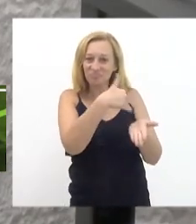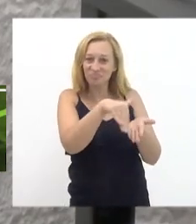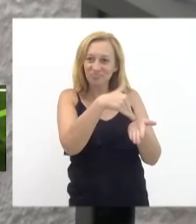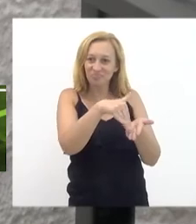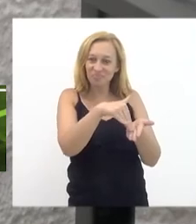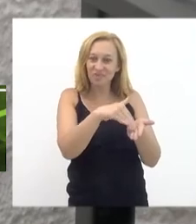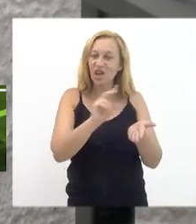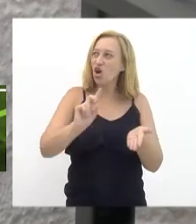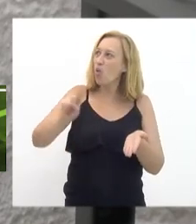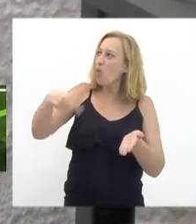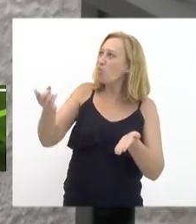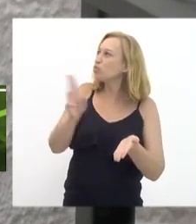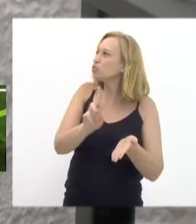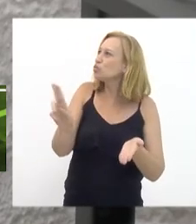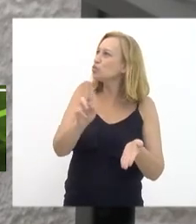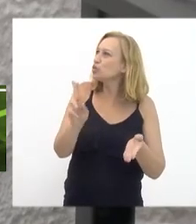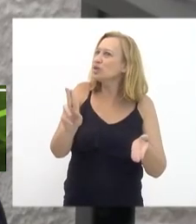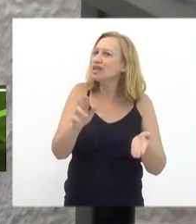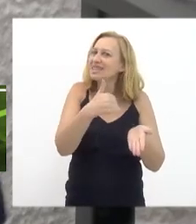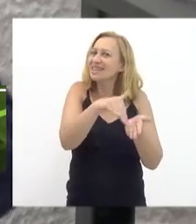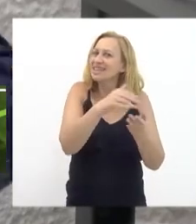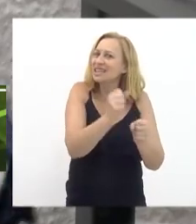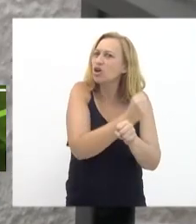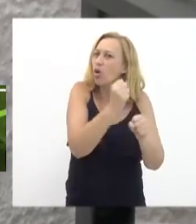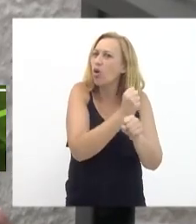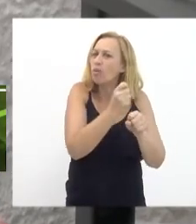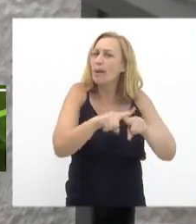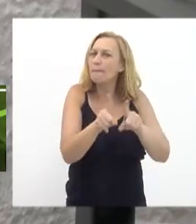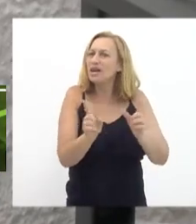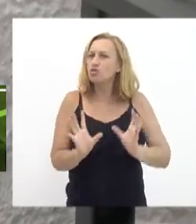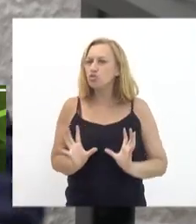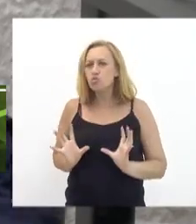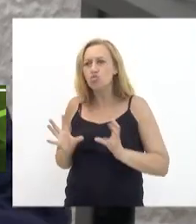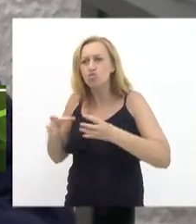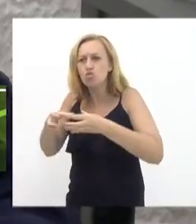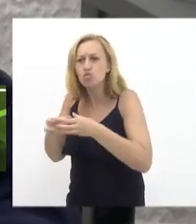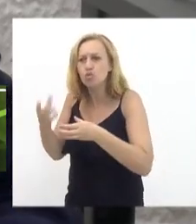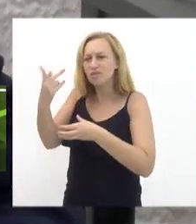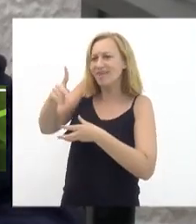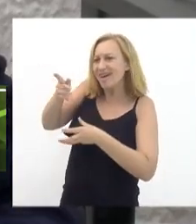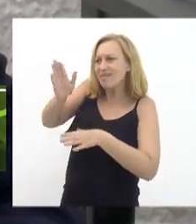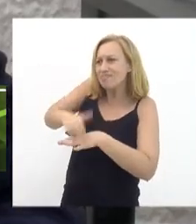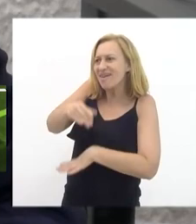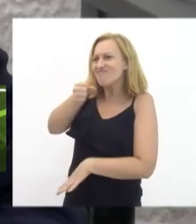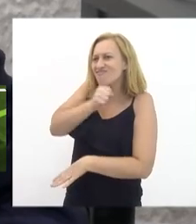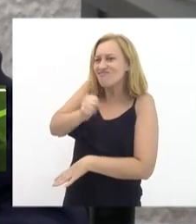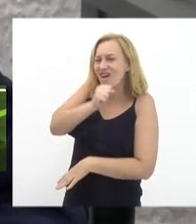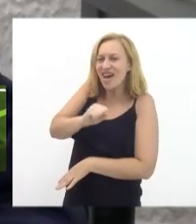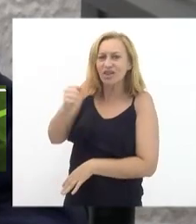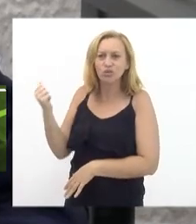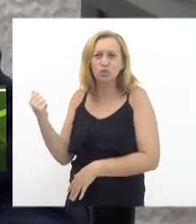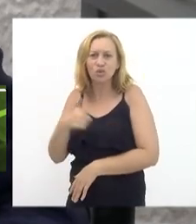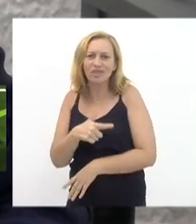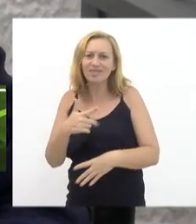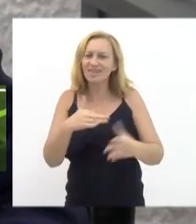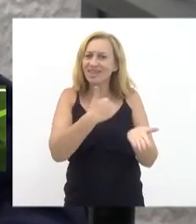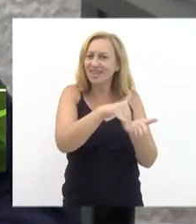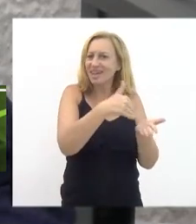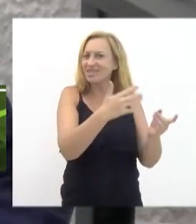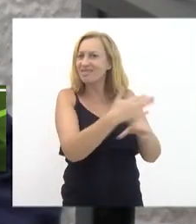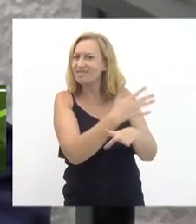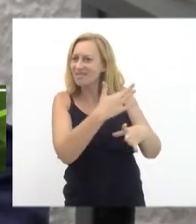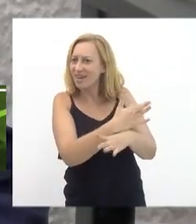ela tinha outro nome era a Secretaria de obras mas o corpo dela é mais antigo que accecit a secretaria das cidades